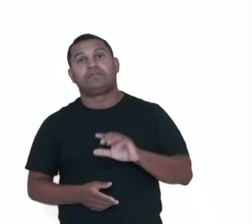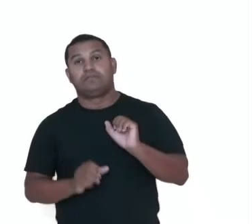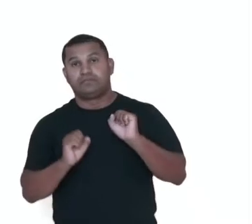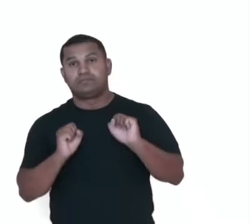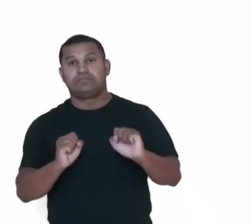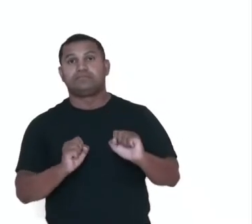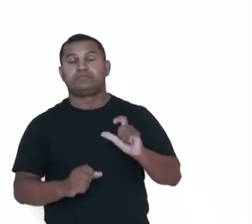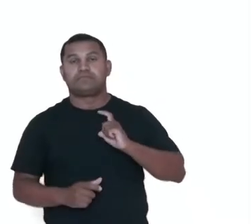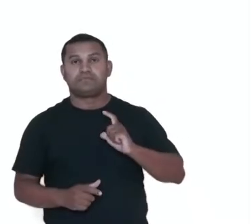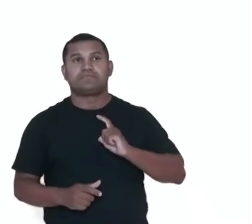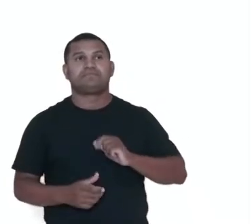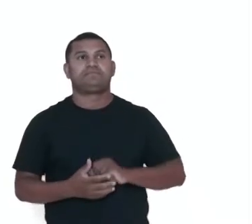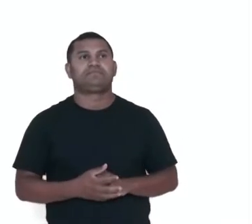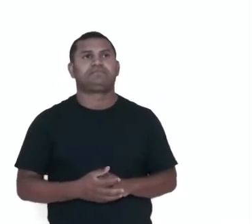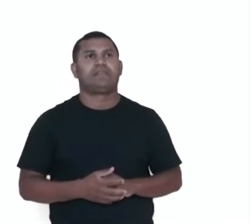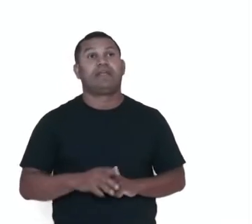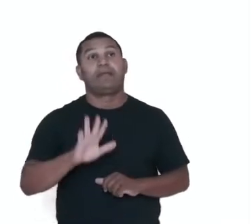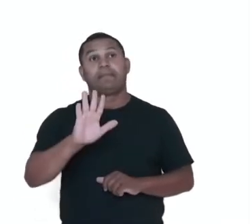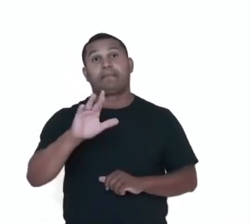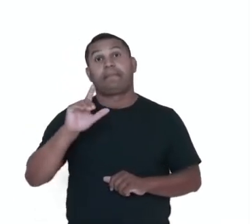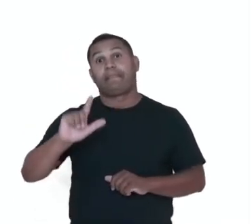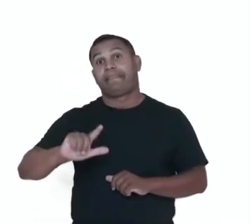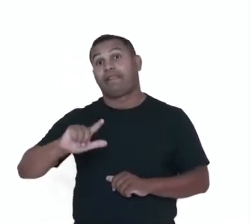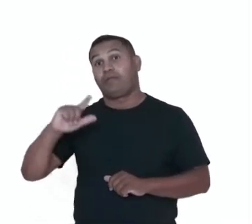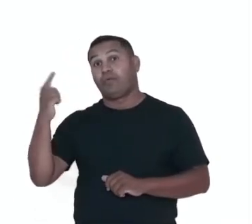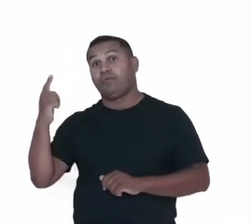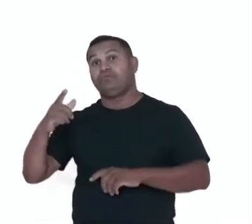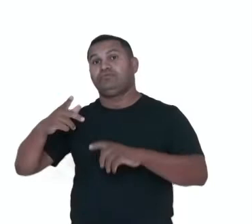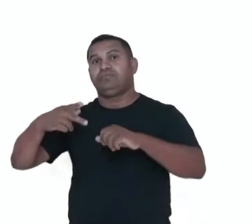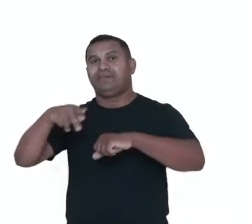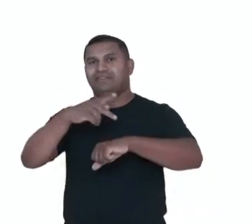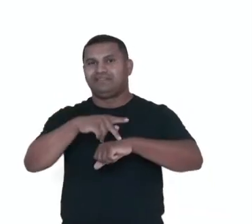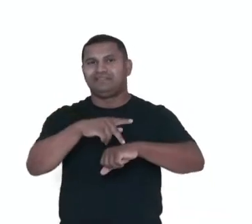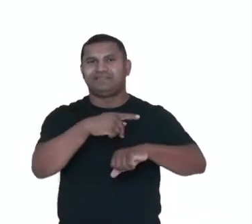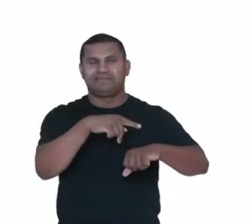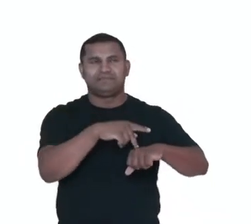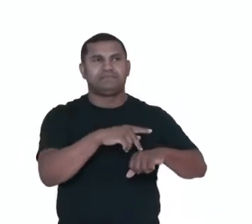pesquisa analisou pessoas sem quadro de risco, como